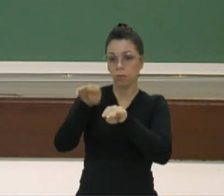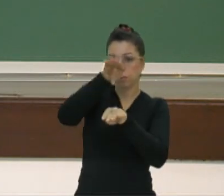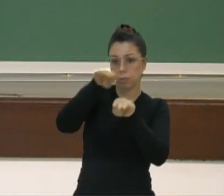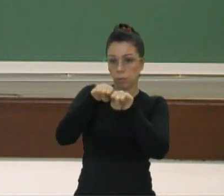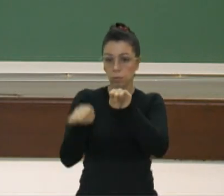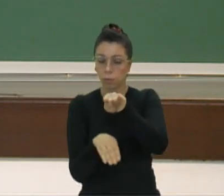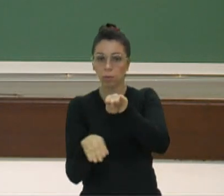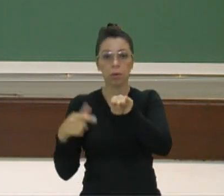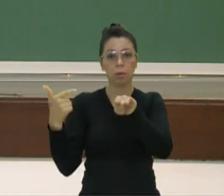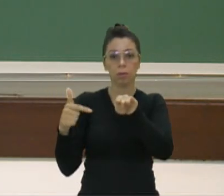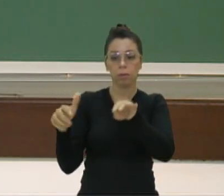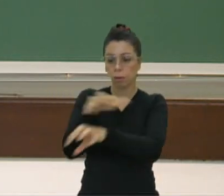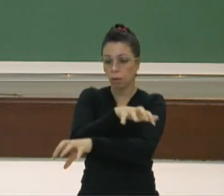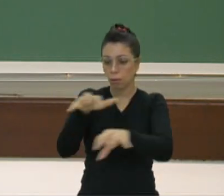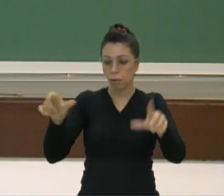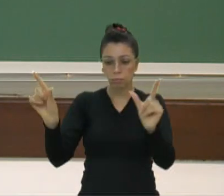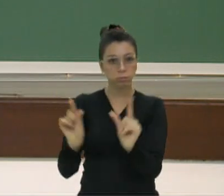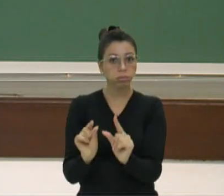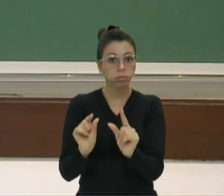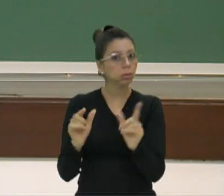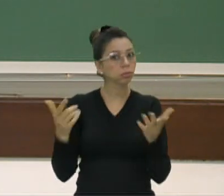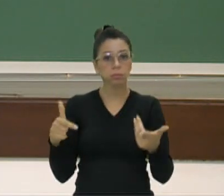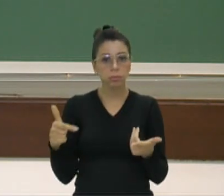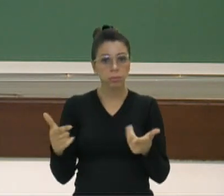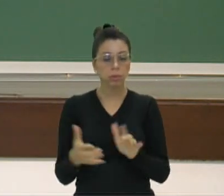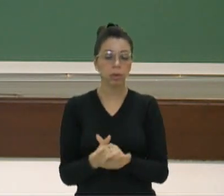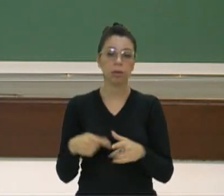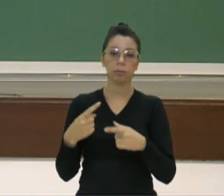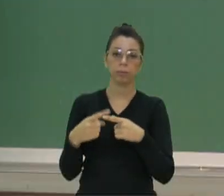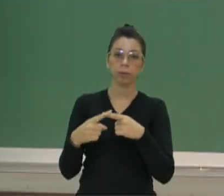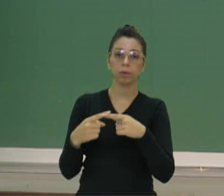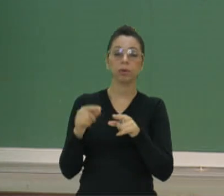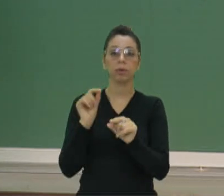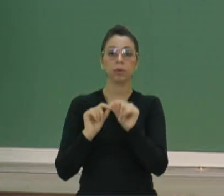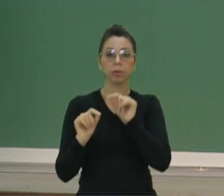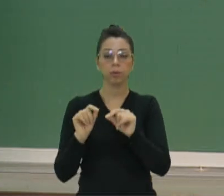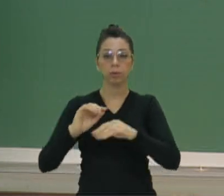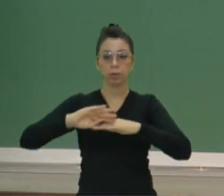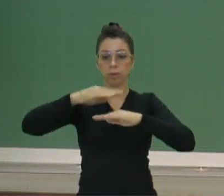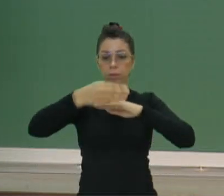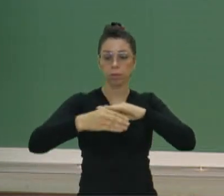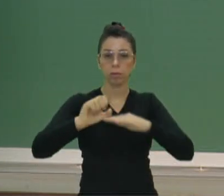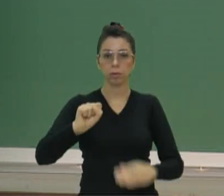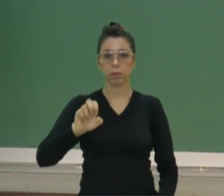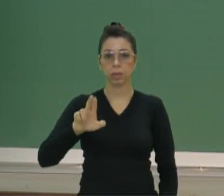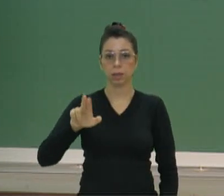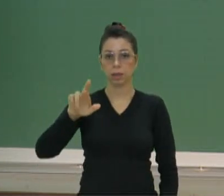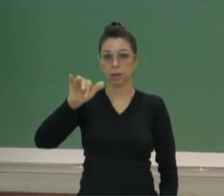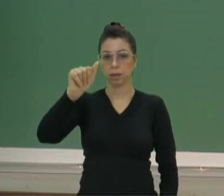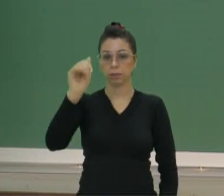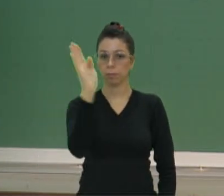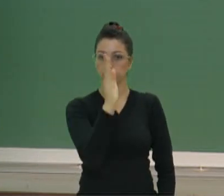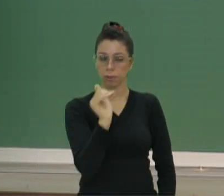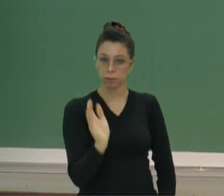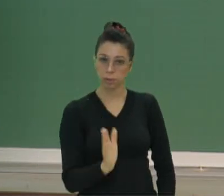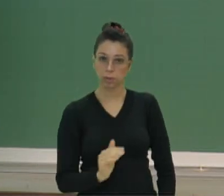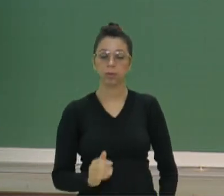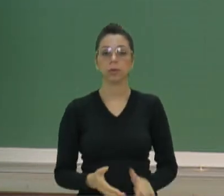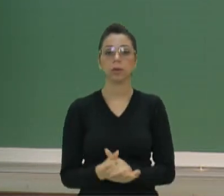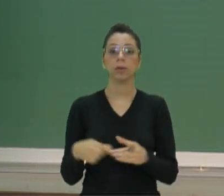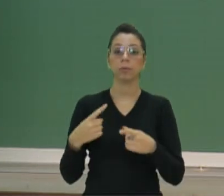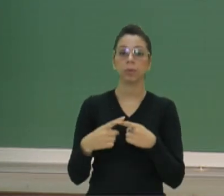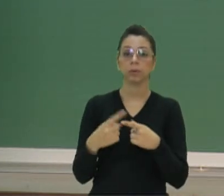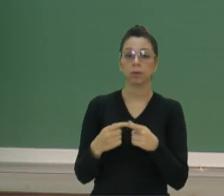uma reduzida biodiversidade. Até uma paralela com isso é o cerrado brasileiro, que dentro das características de